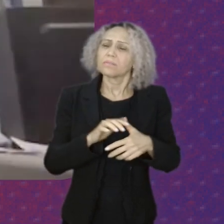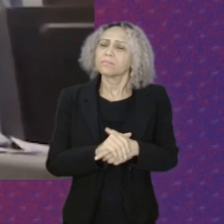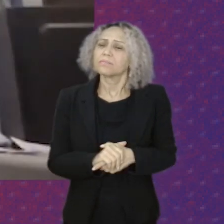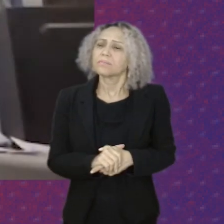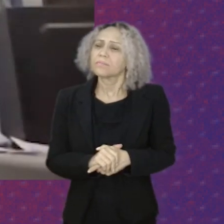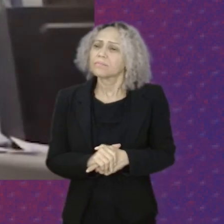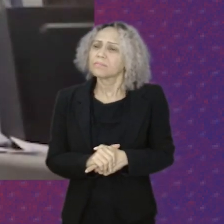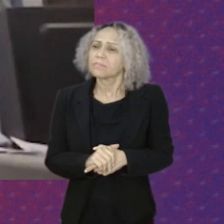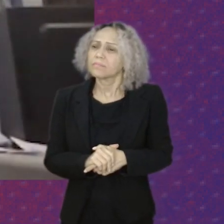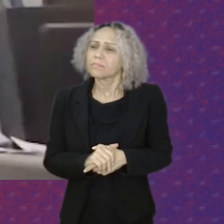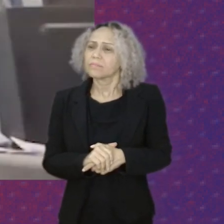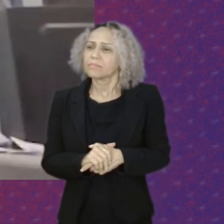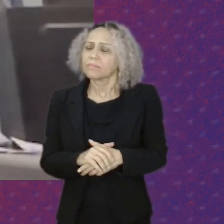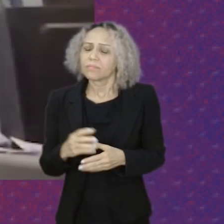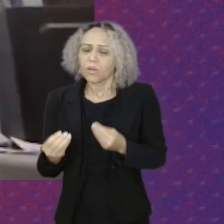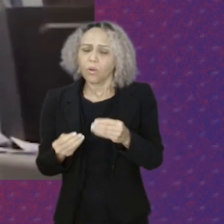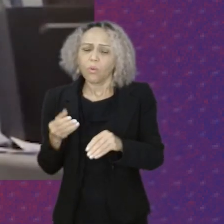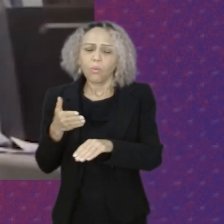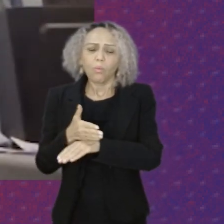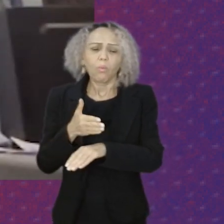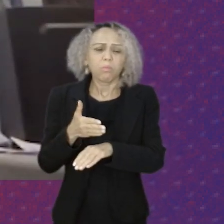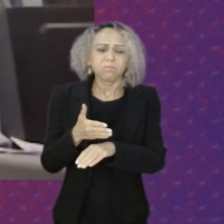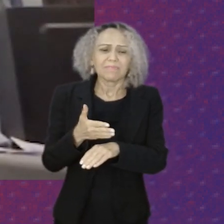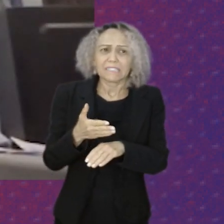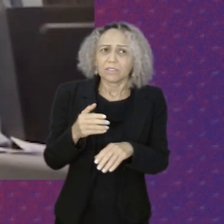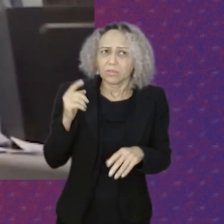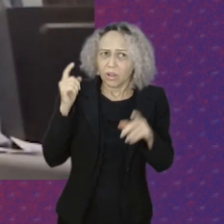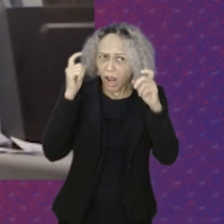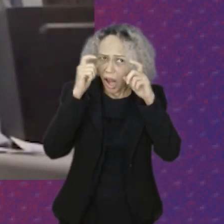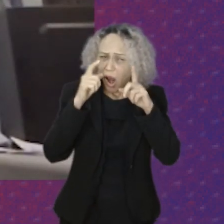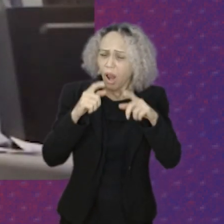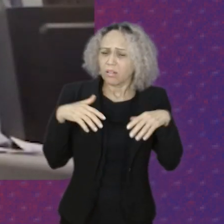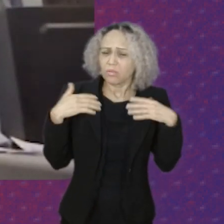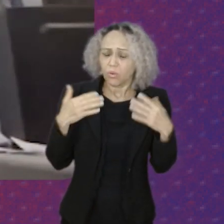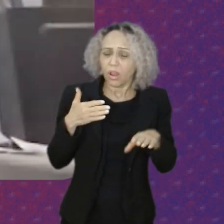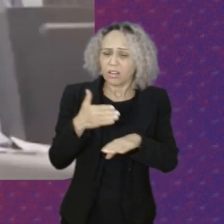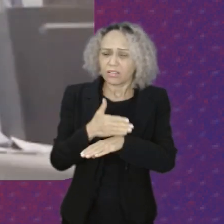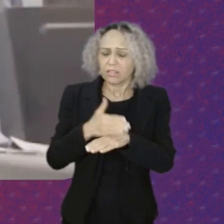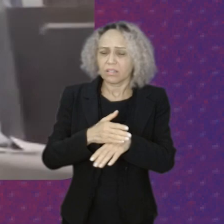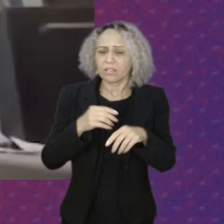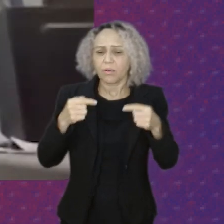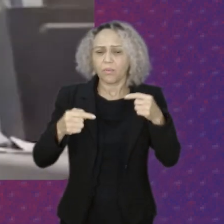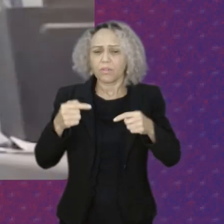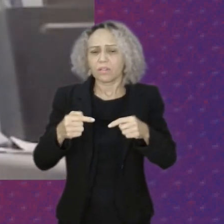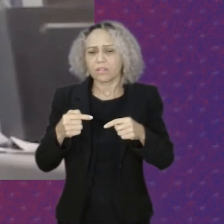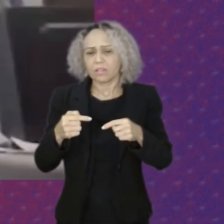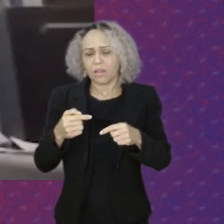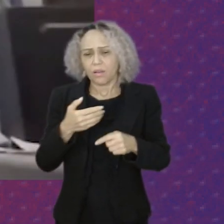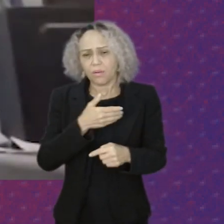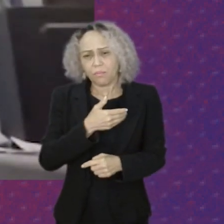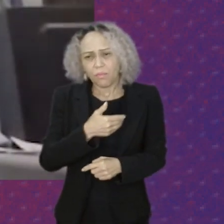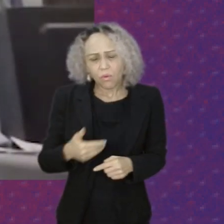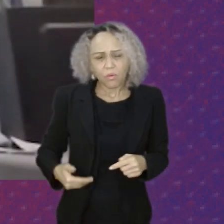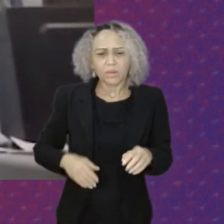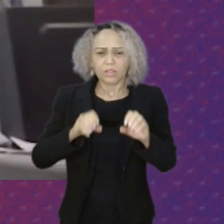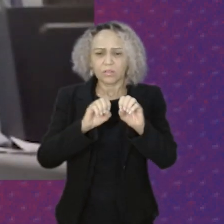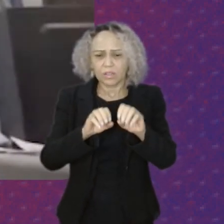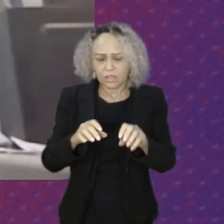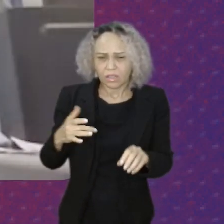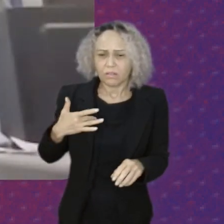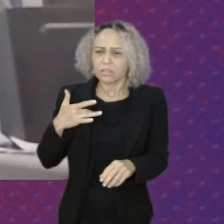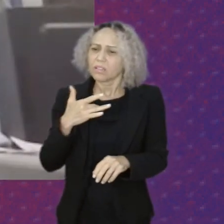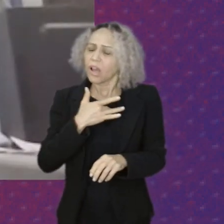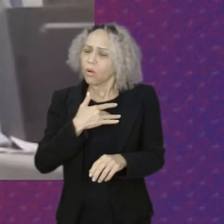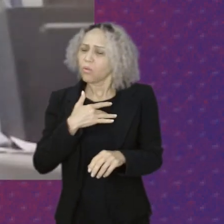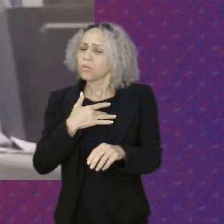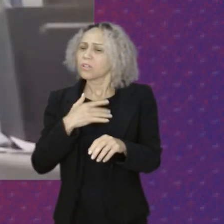o acesso às políticas públicas, né, de educação, principalmente, de saúde, de cultura,